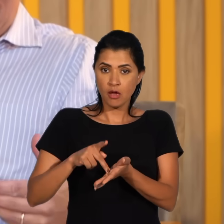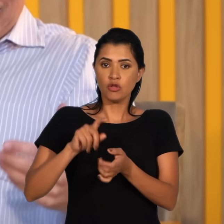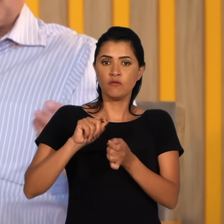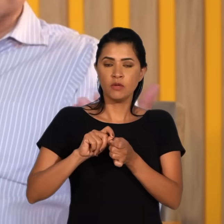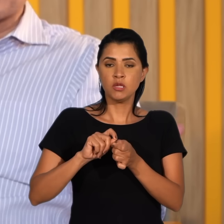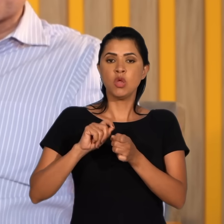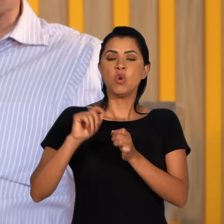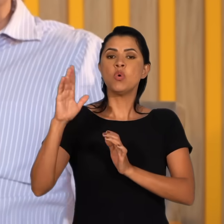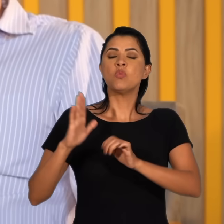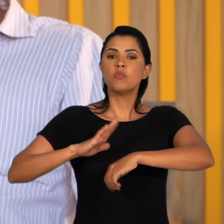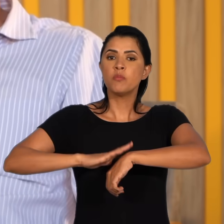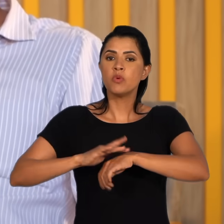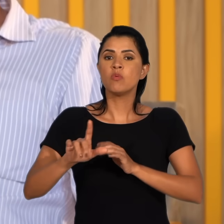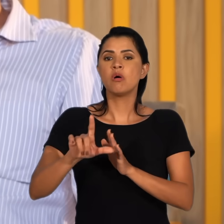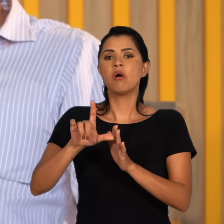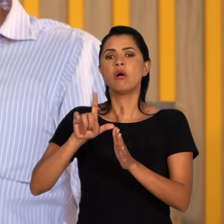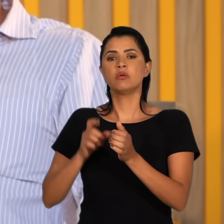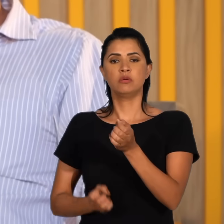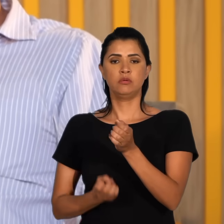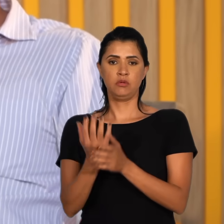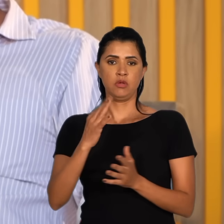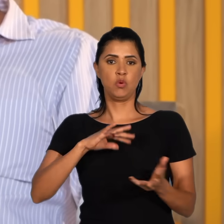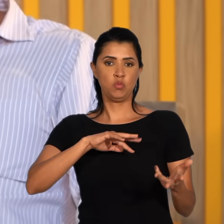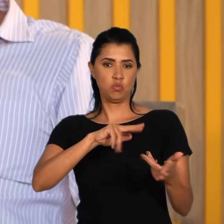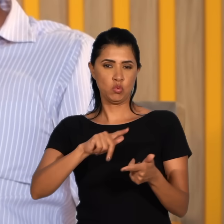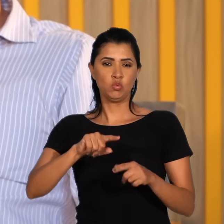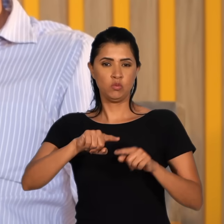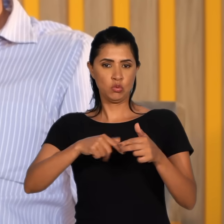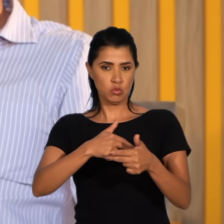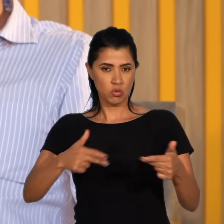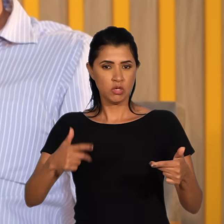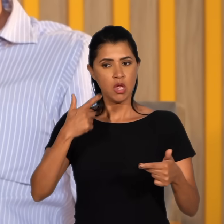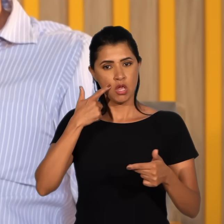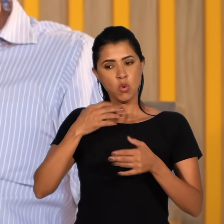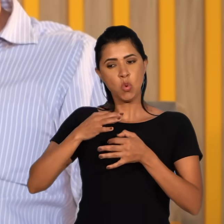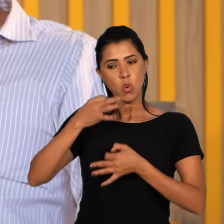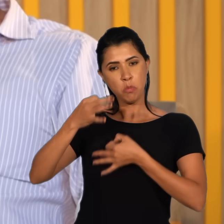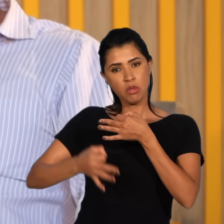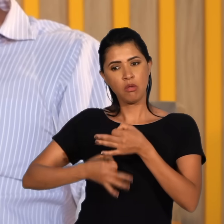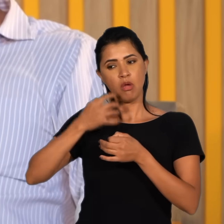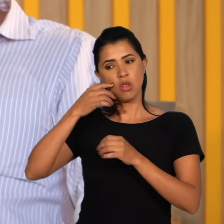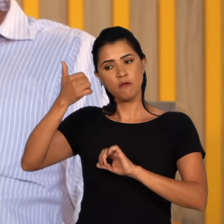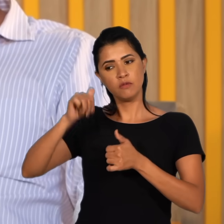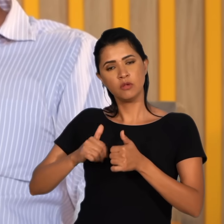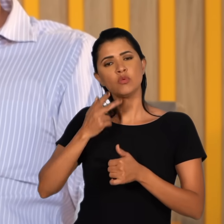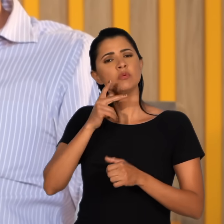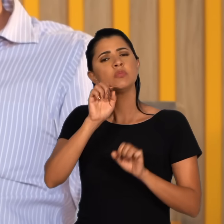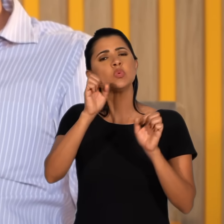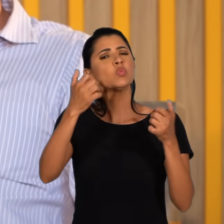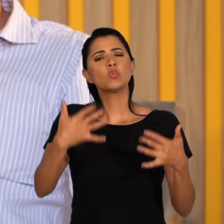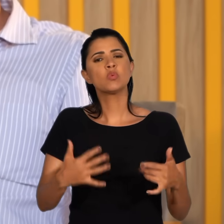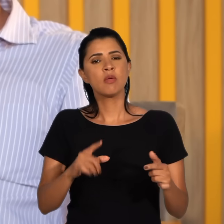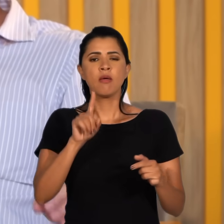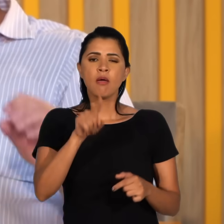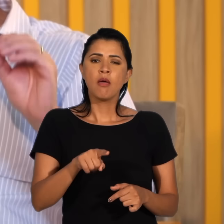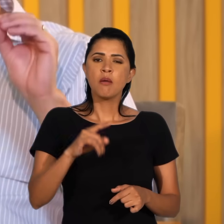época antes mesmo da criação e eu fiz aqui um comentário eu tava aqui analisando um comentário e diz assim que é interessante